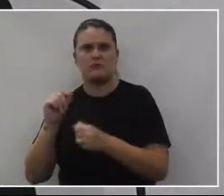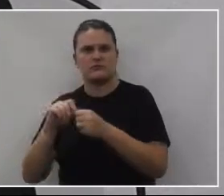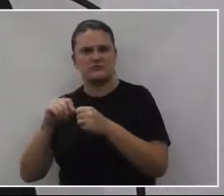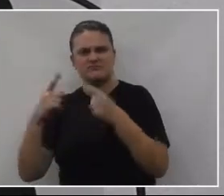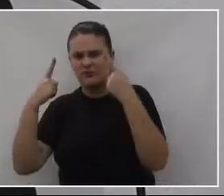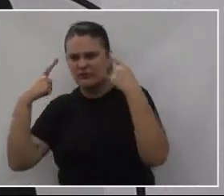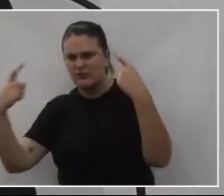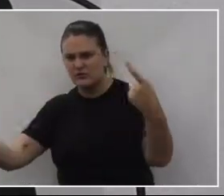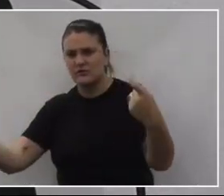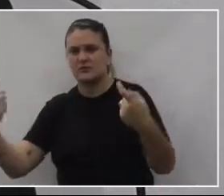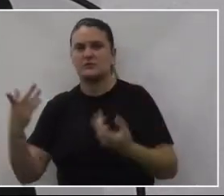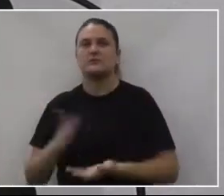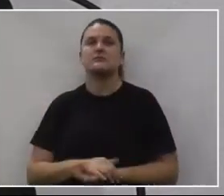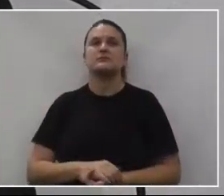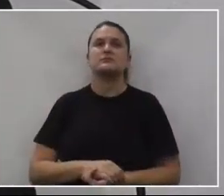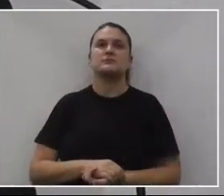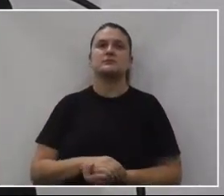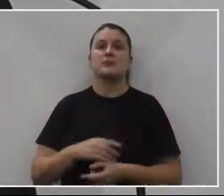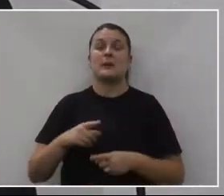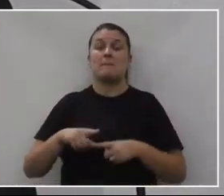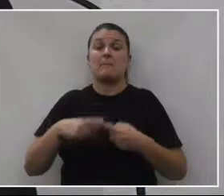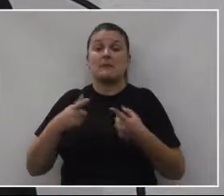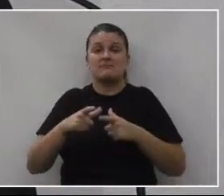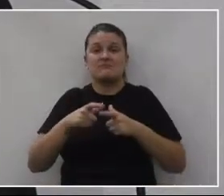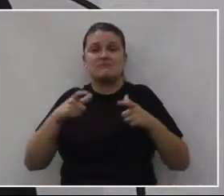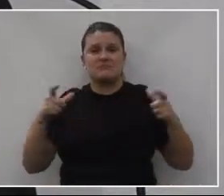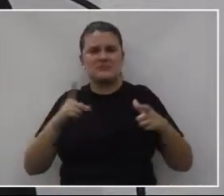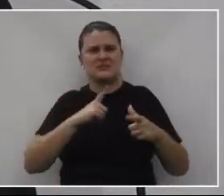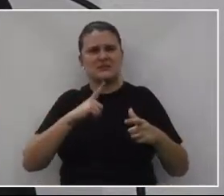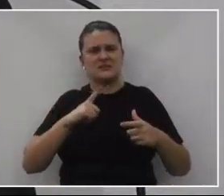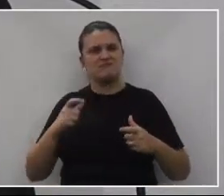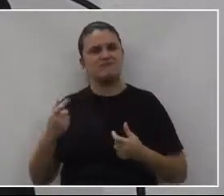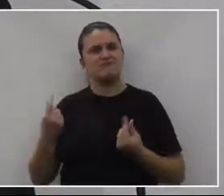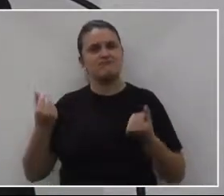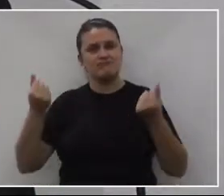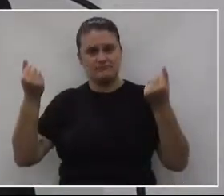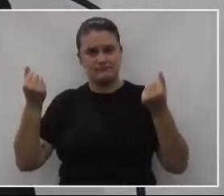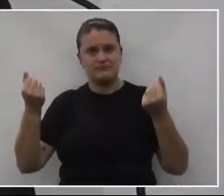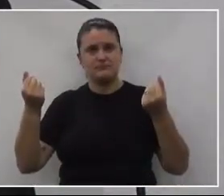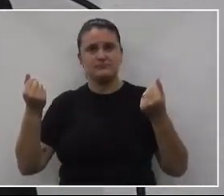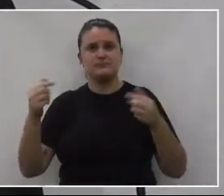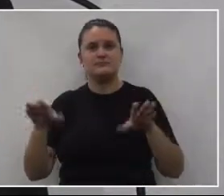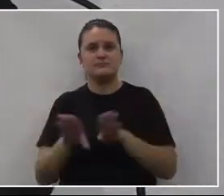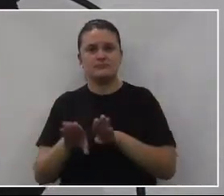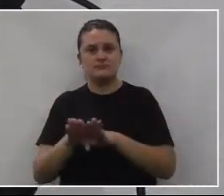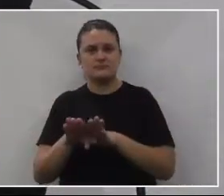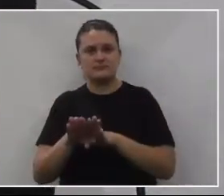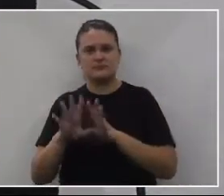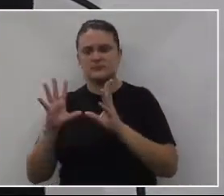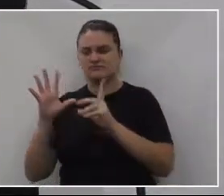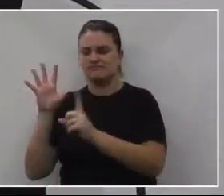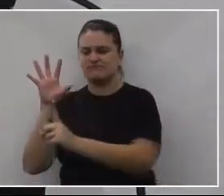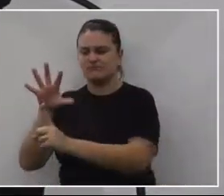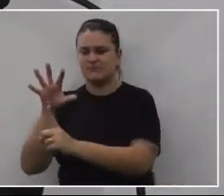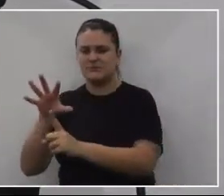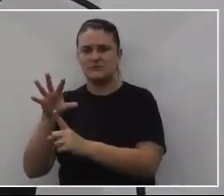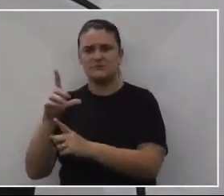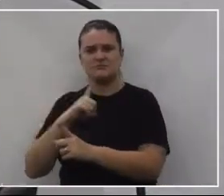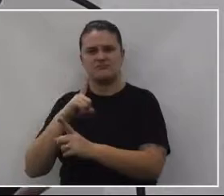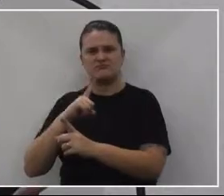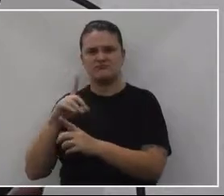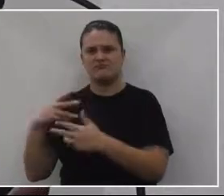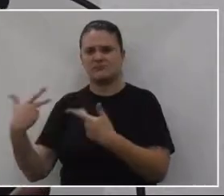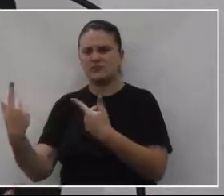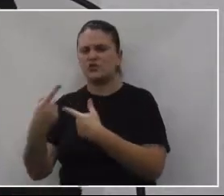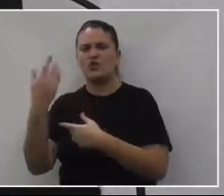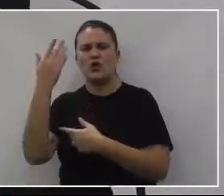violência algumas vezes, mas acima de tudo pelo poderio econômico e pelo poder que tudo isso traz no seu entorno. Isso a